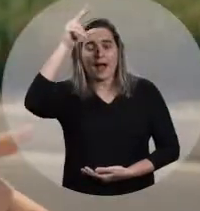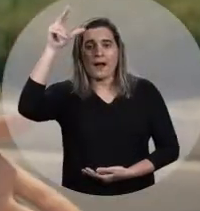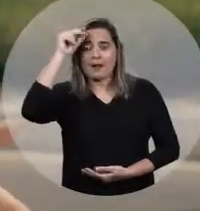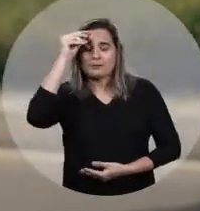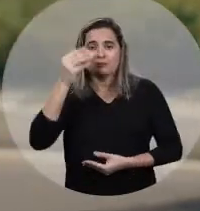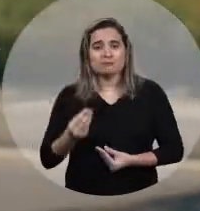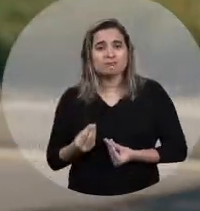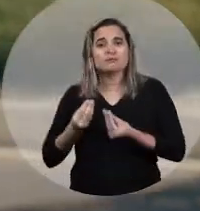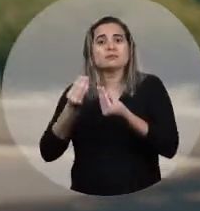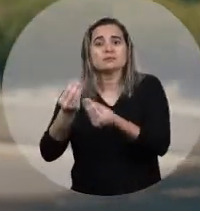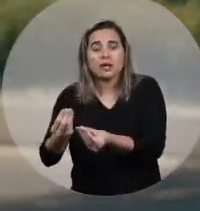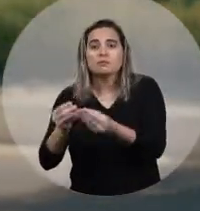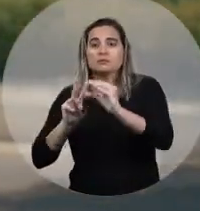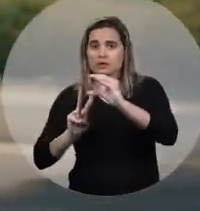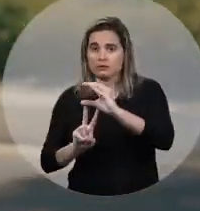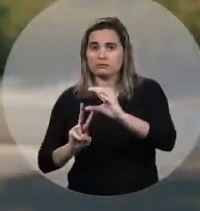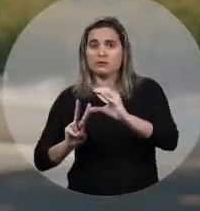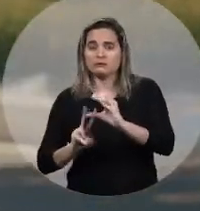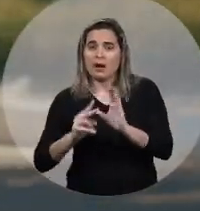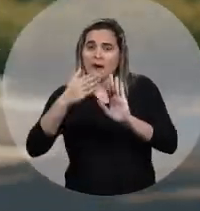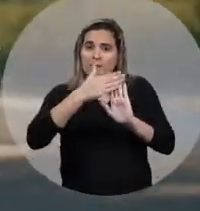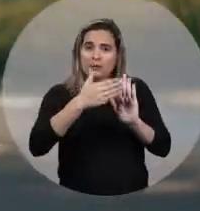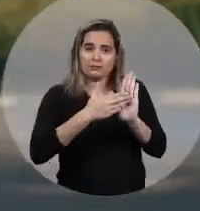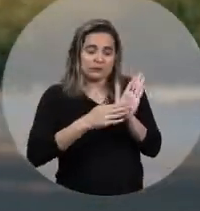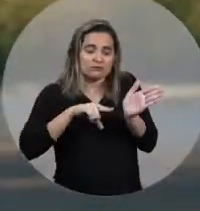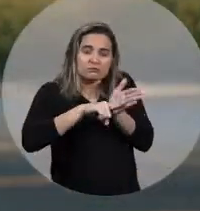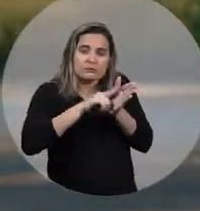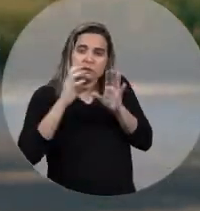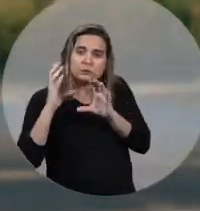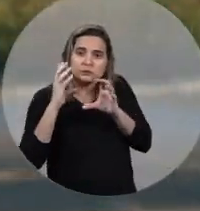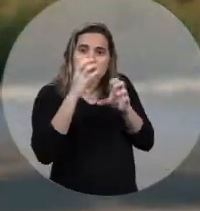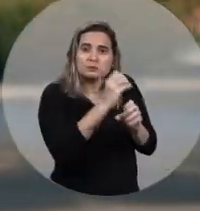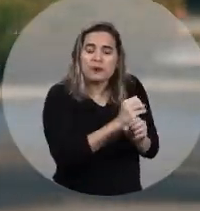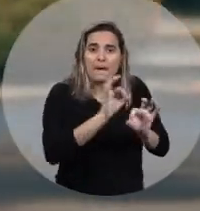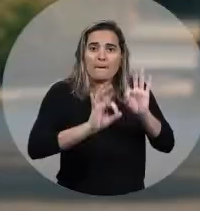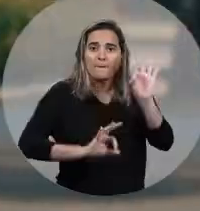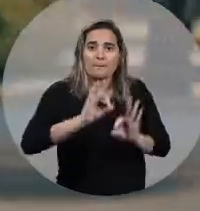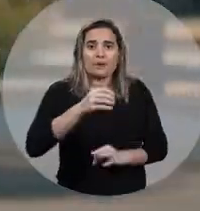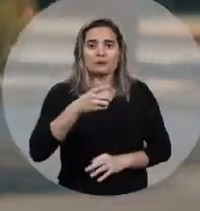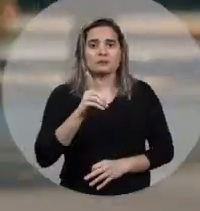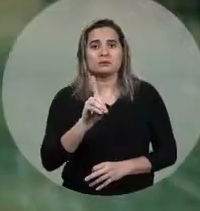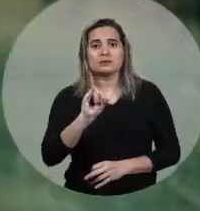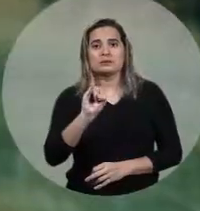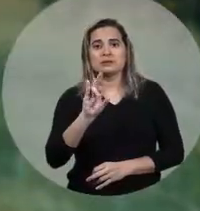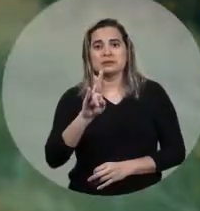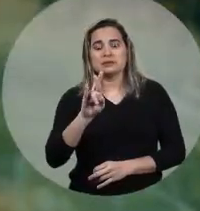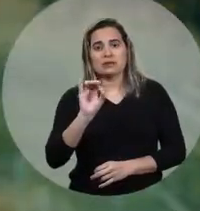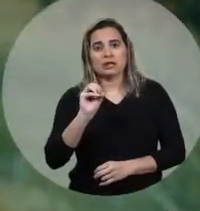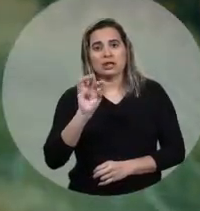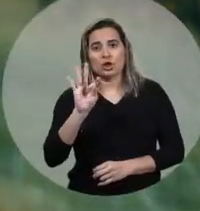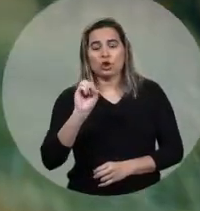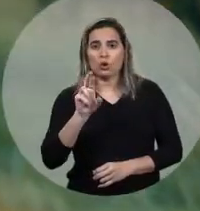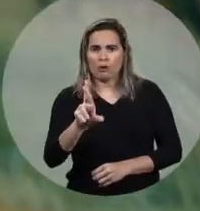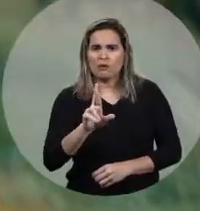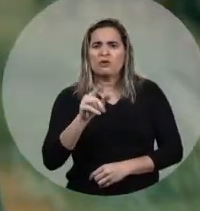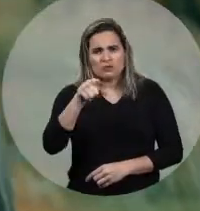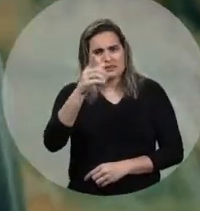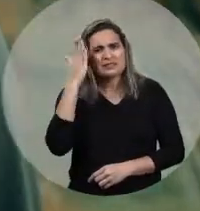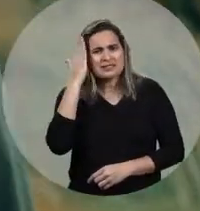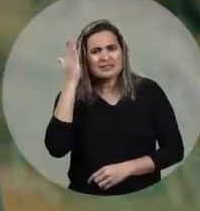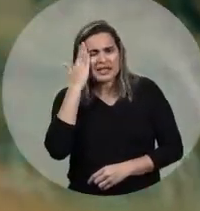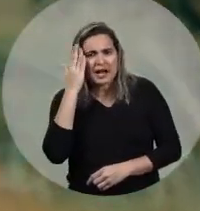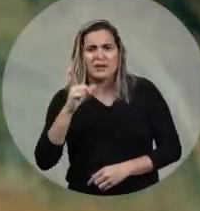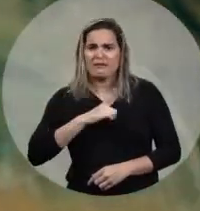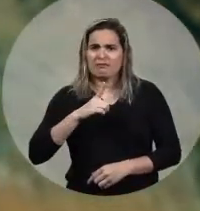A prefeitura entregou à Câmara de Vereadores a proposta de revisão do Plano Diretor de Natal. Você sabia que a proposta segue a